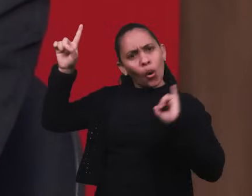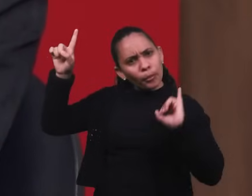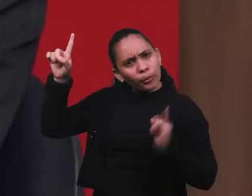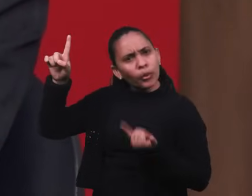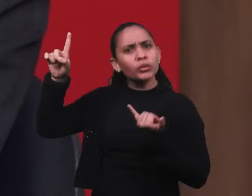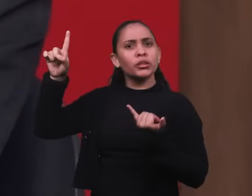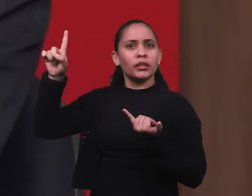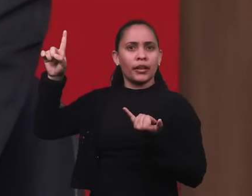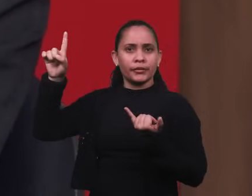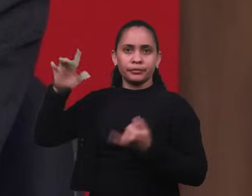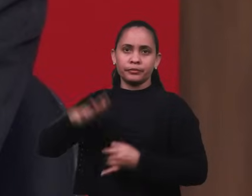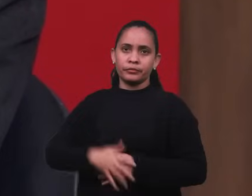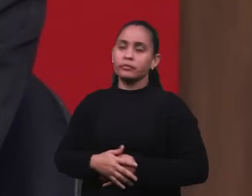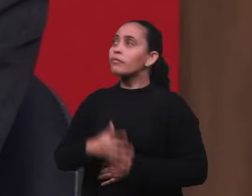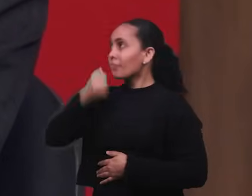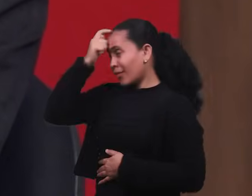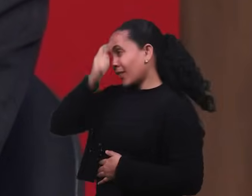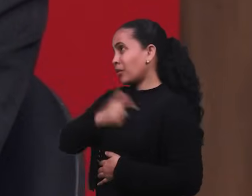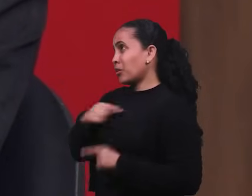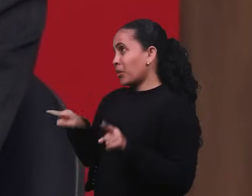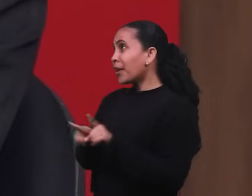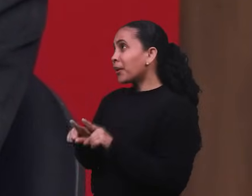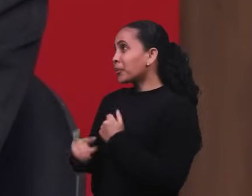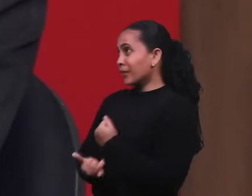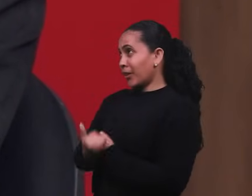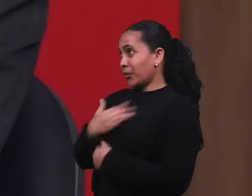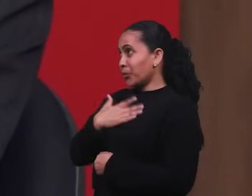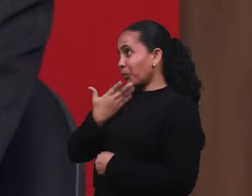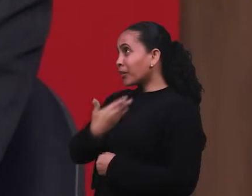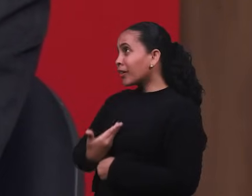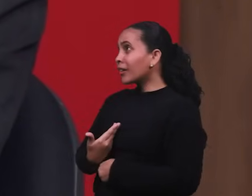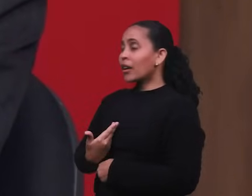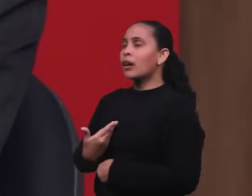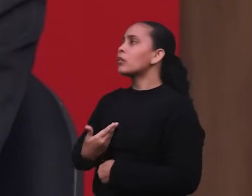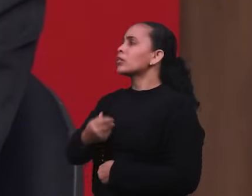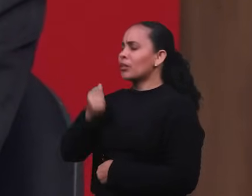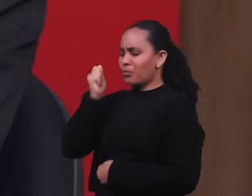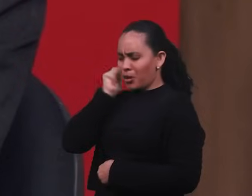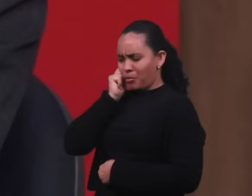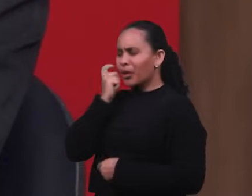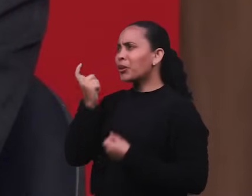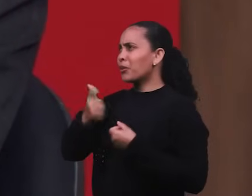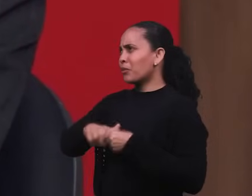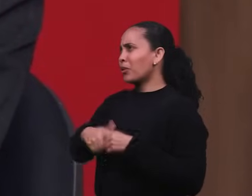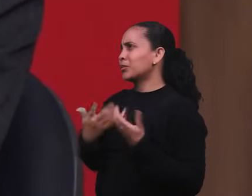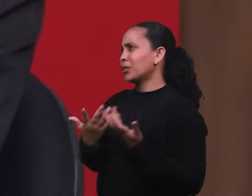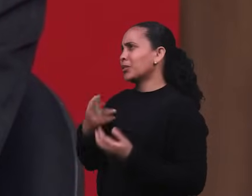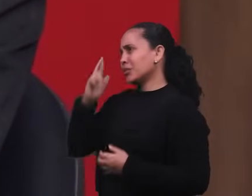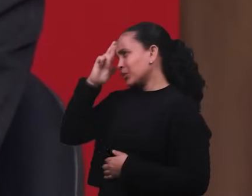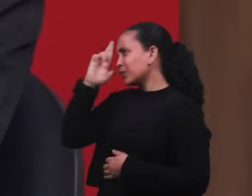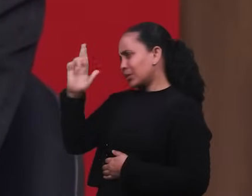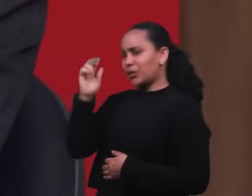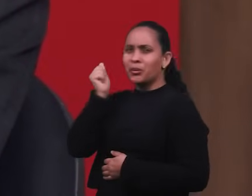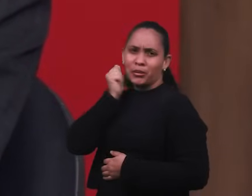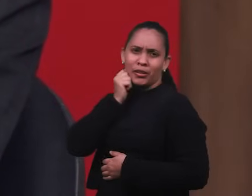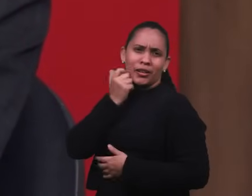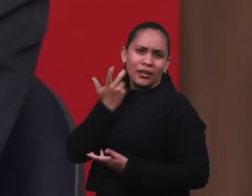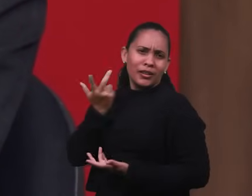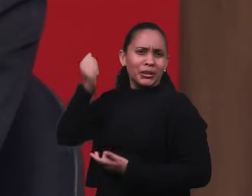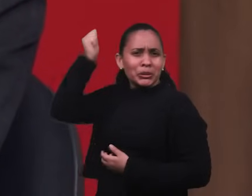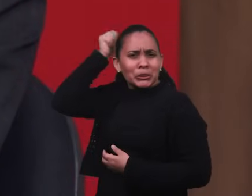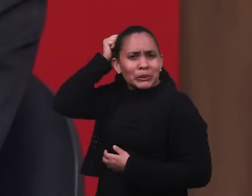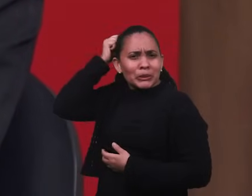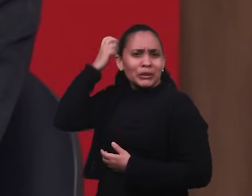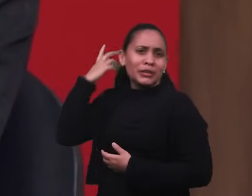Se ele dissesse, Senhor, olha, sou eu o traidor, mas olha, eu volto para ti, eu me arrependo. Certamente